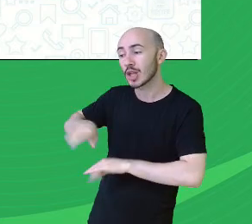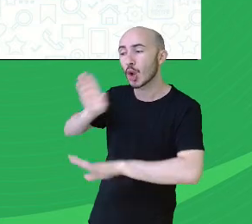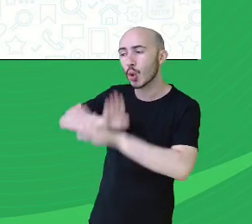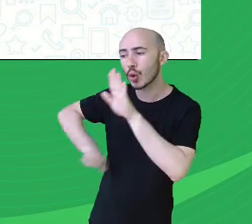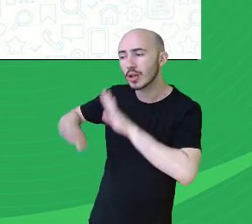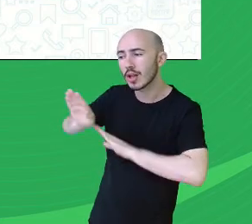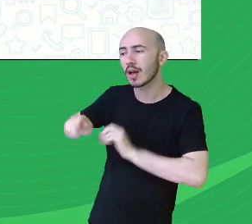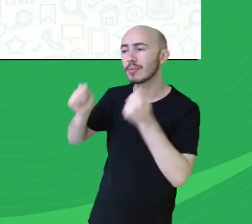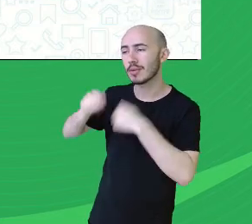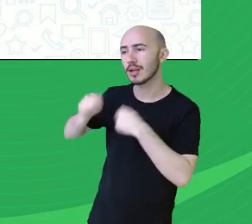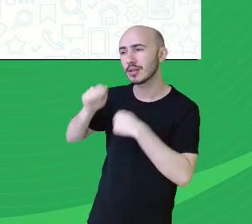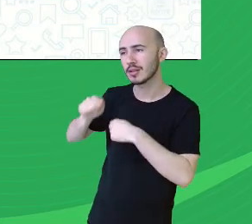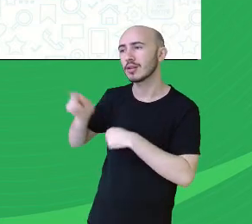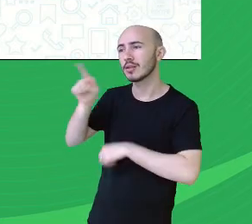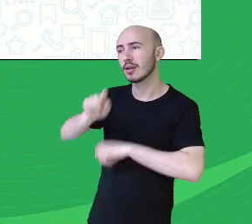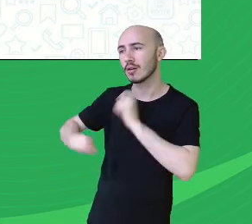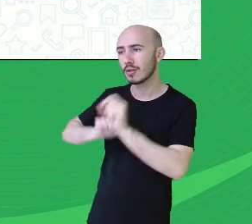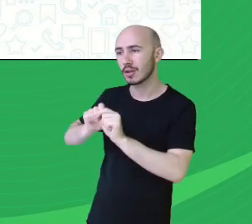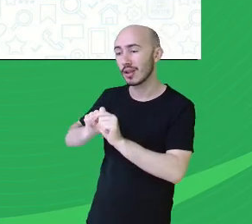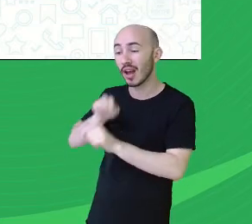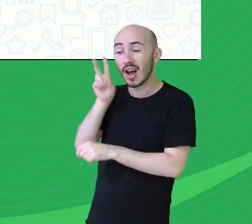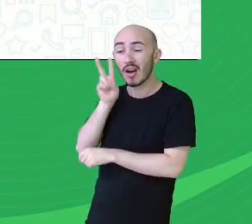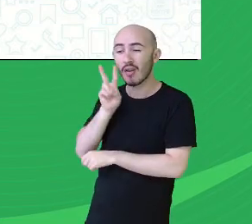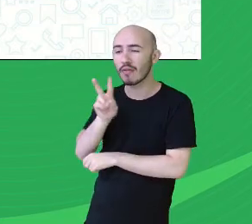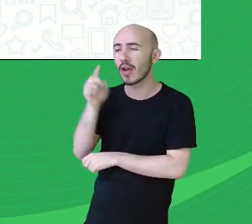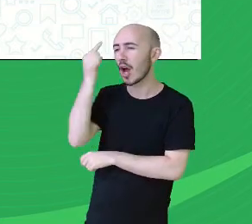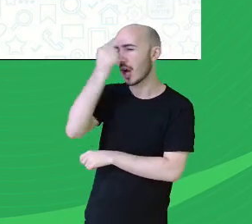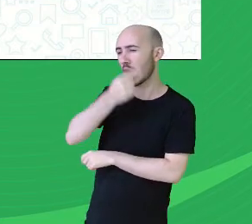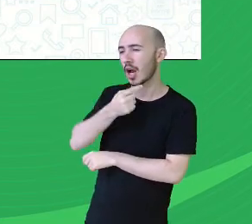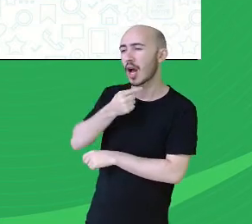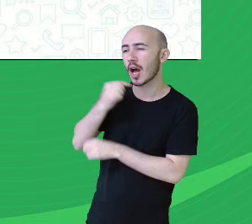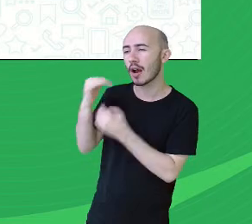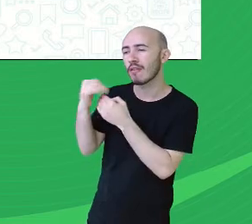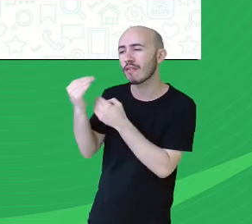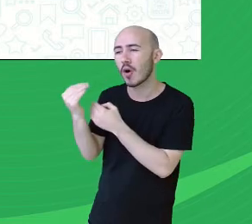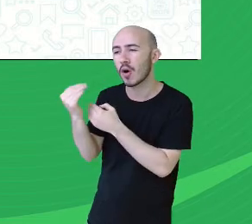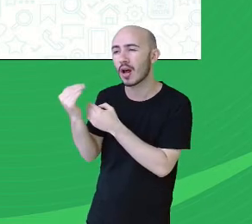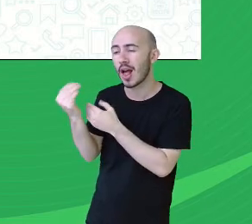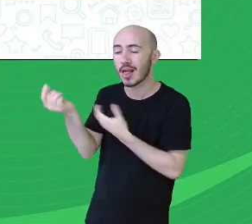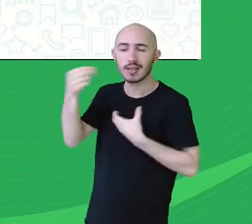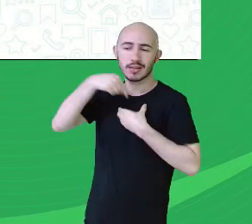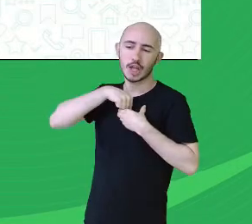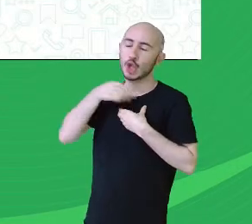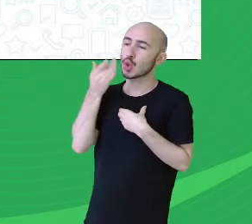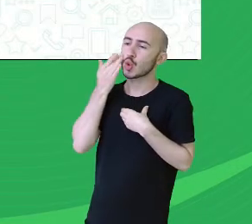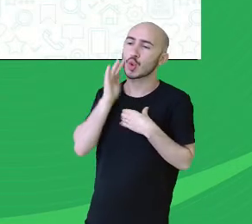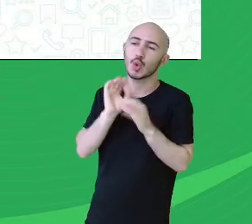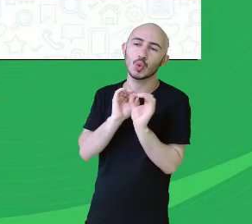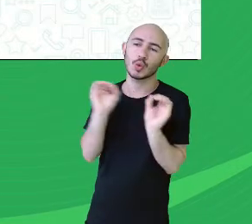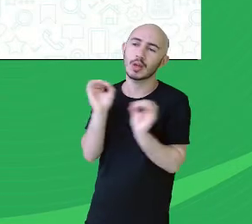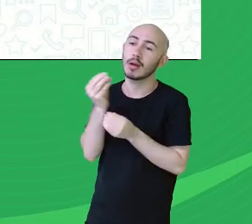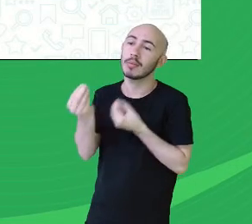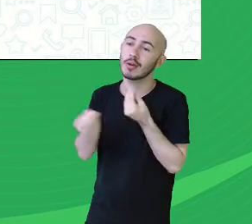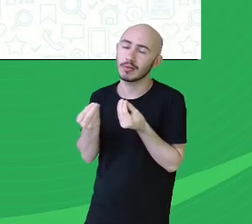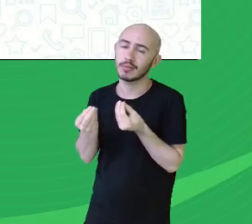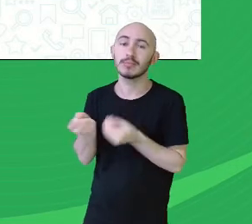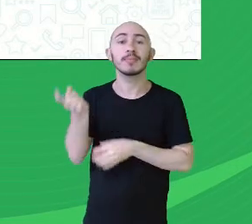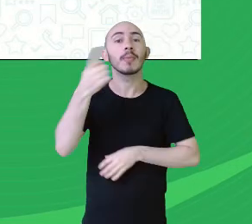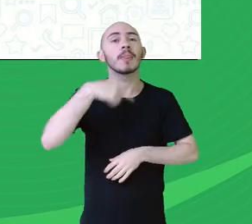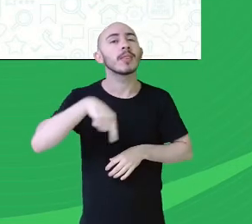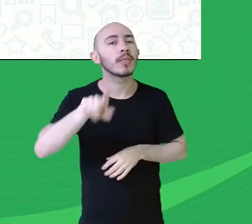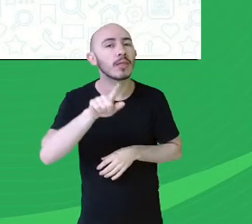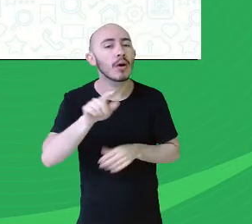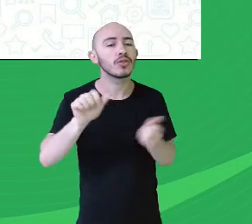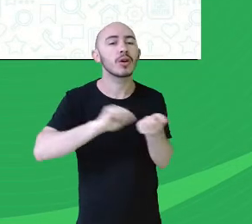Aproveita, pois, a lição e fica sabendo que quem vê cara não vê coração. Nós iremos modificar de acordo com